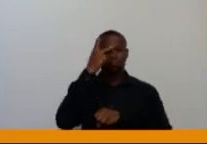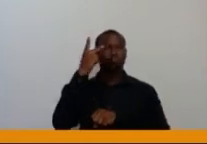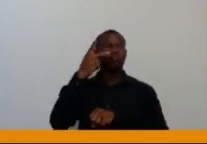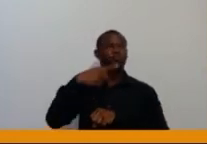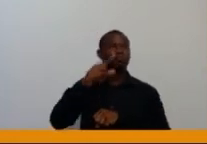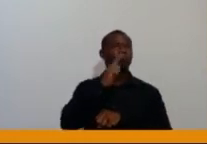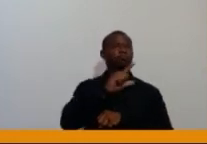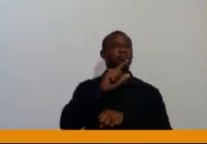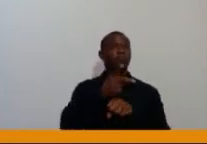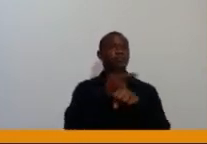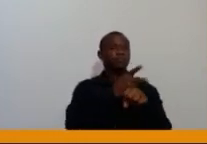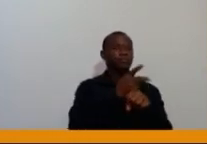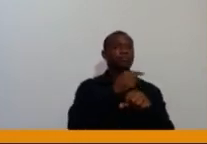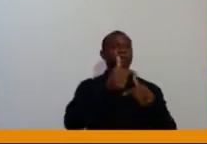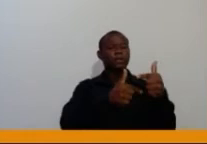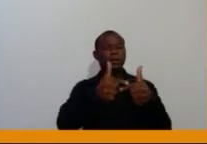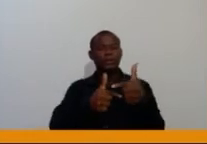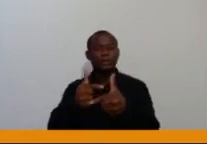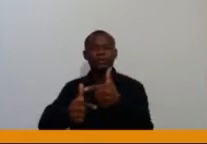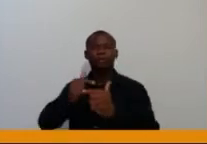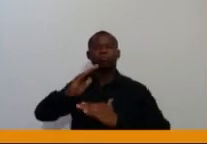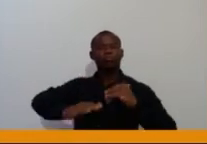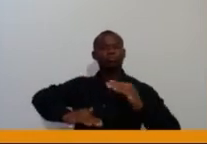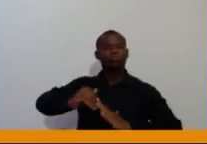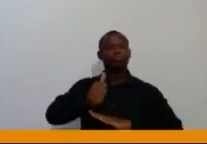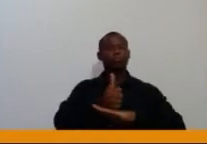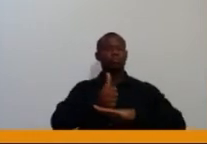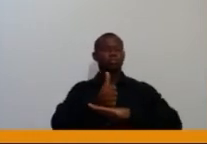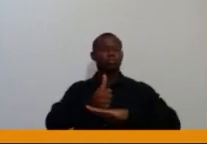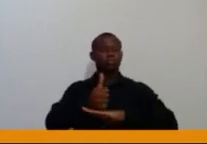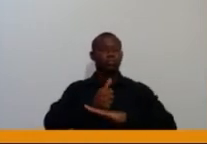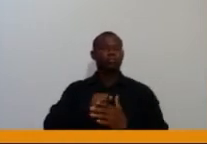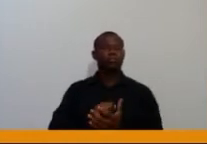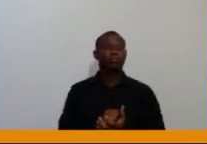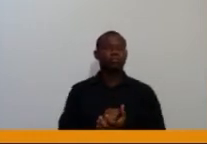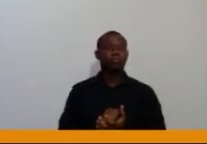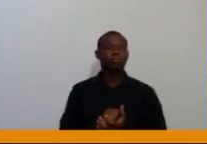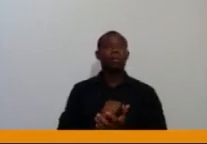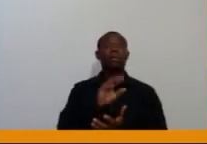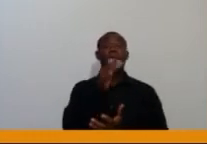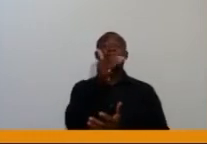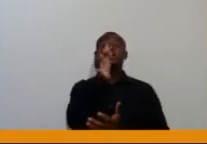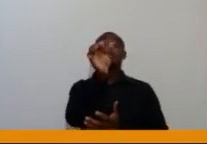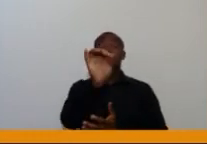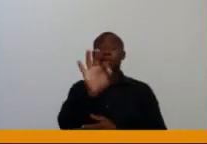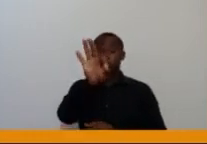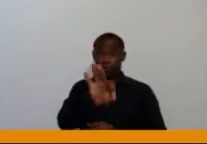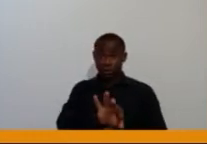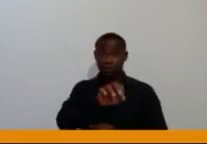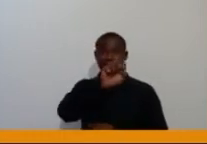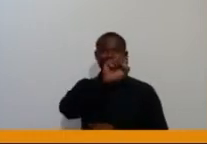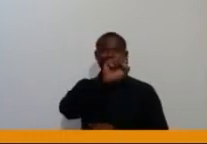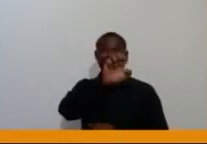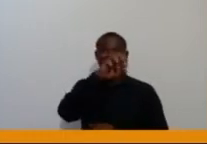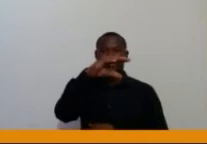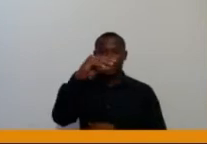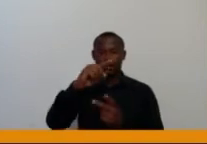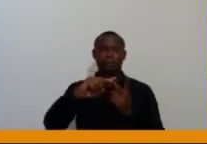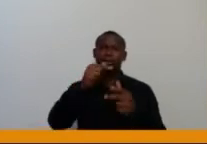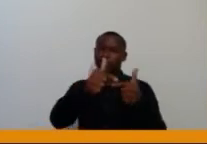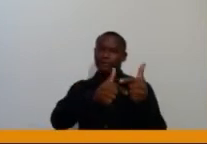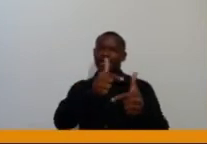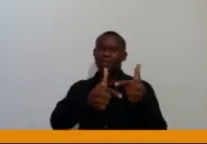que 60% do público que acessa o Senac trabalha, jovem que já trabalha. Então, ter a possibilidade também